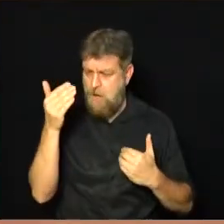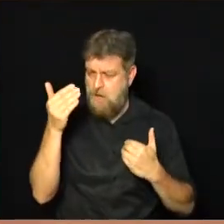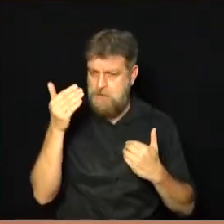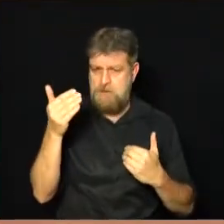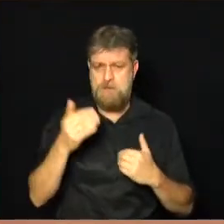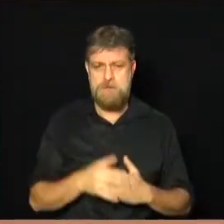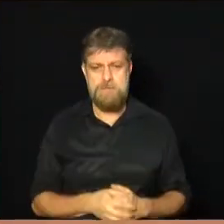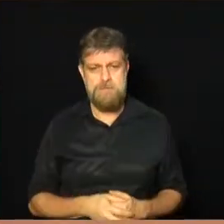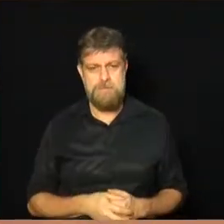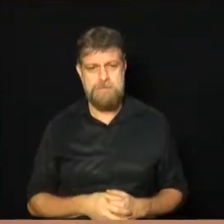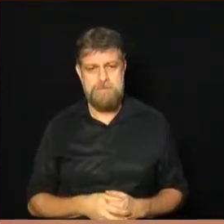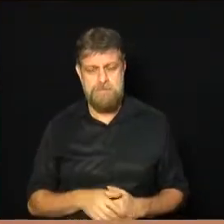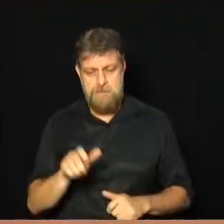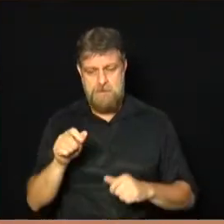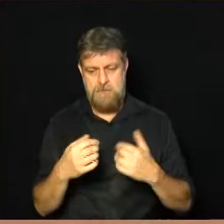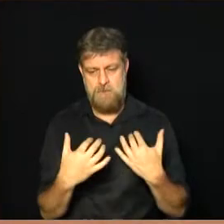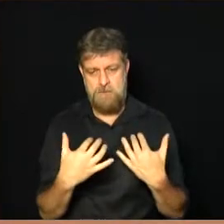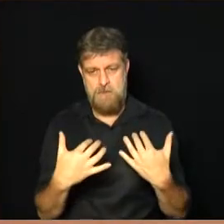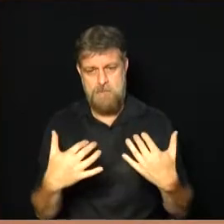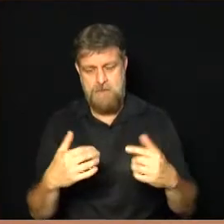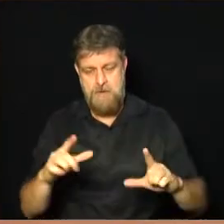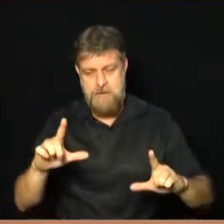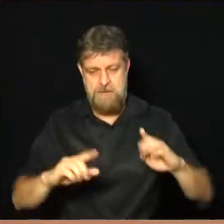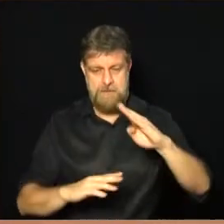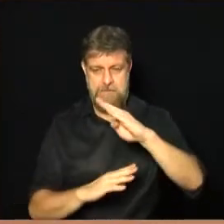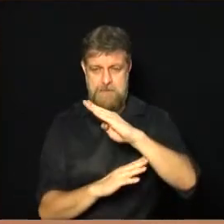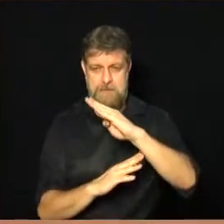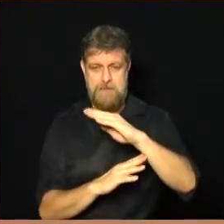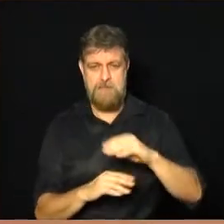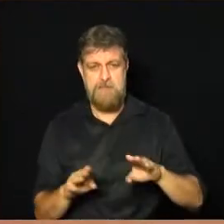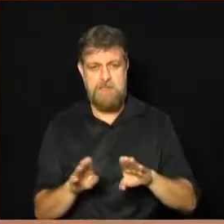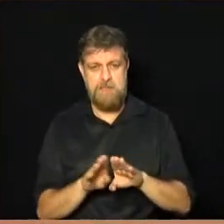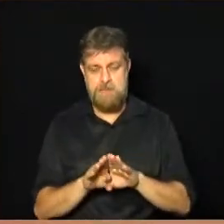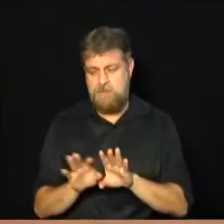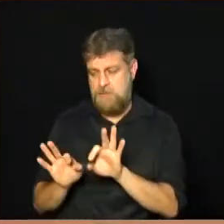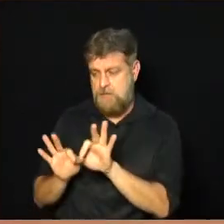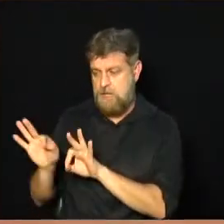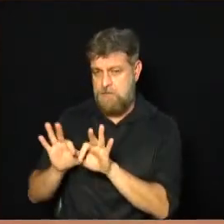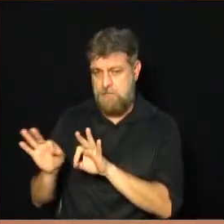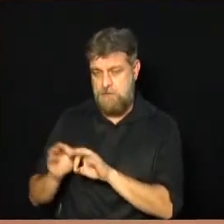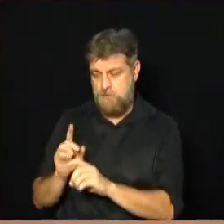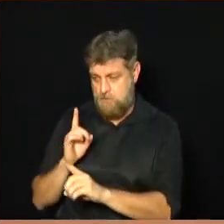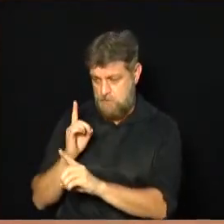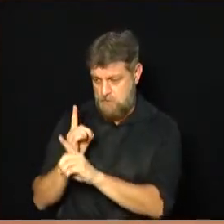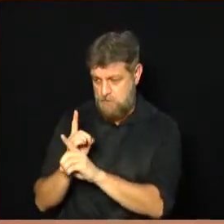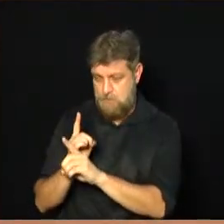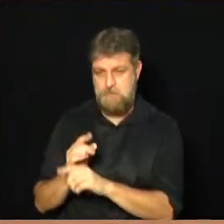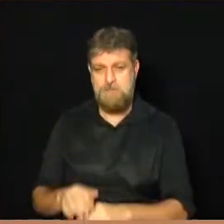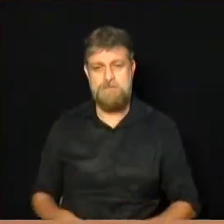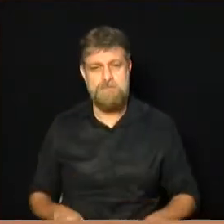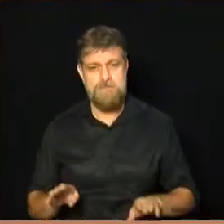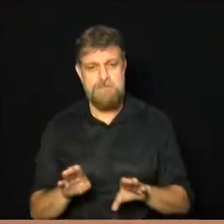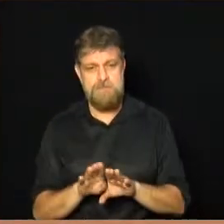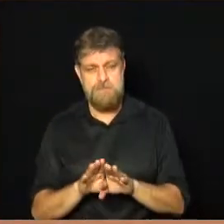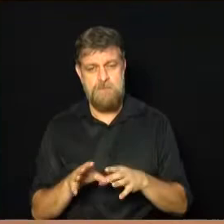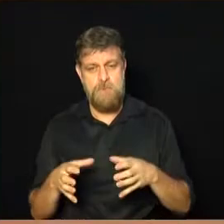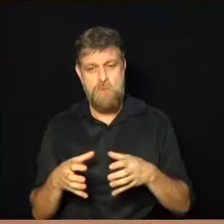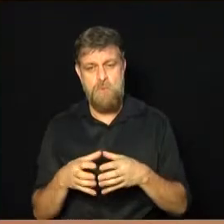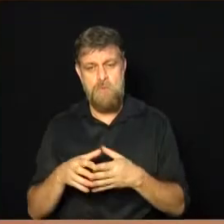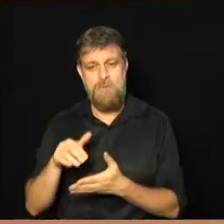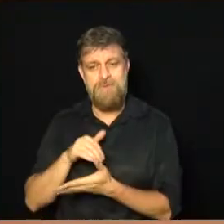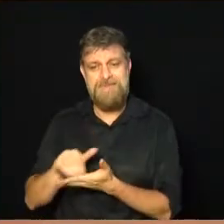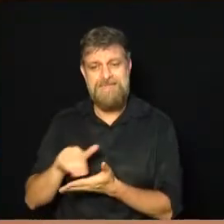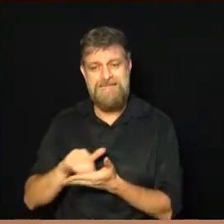Os demais aqui presentes, TV Câmara, cerimonial, também a equipe do secretário que está